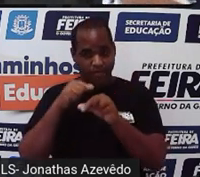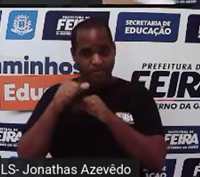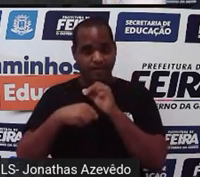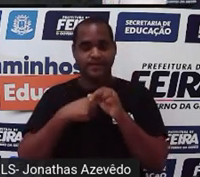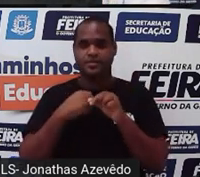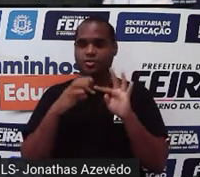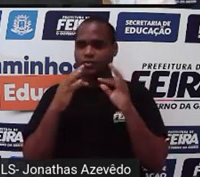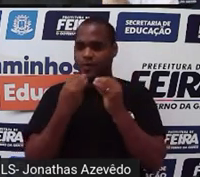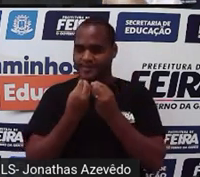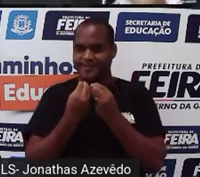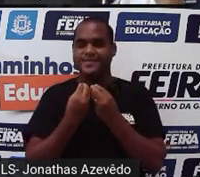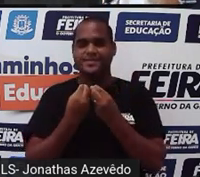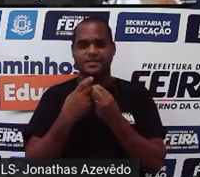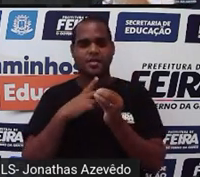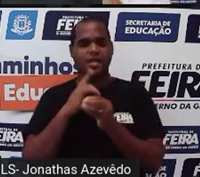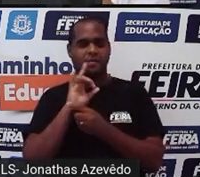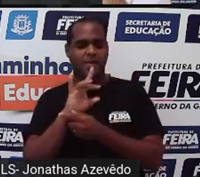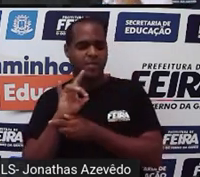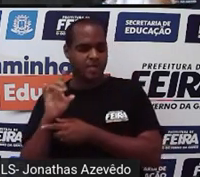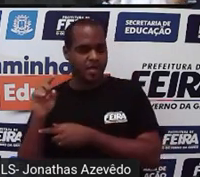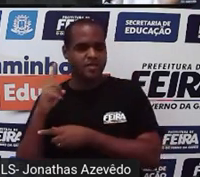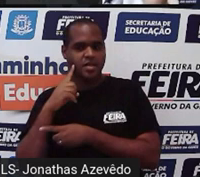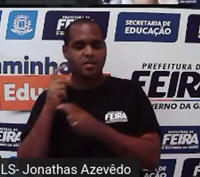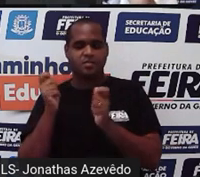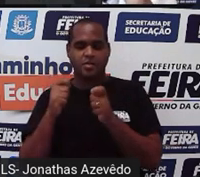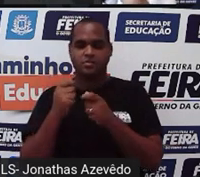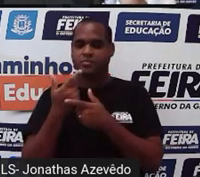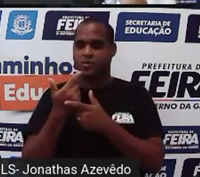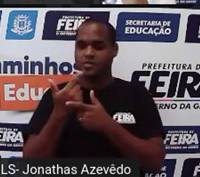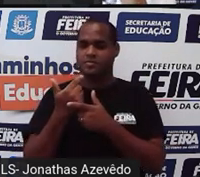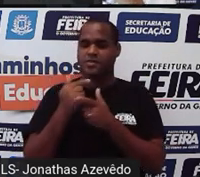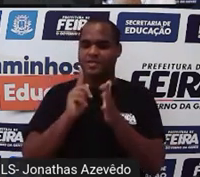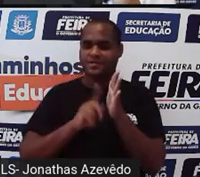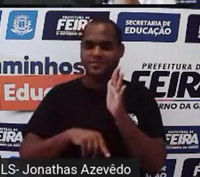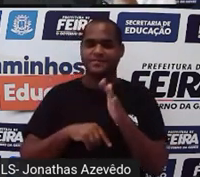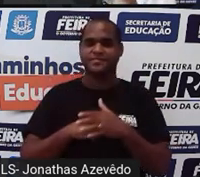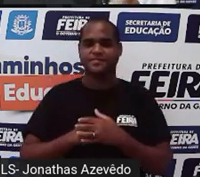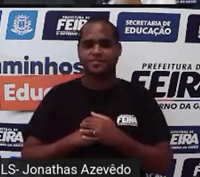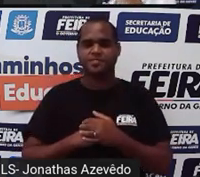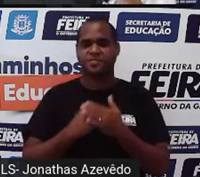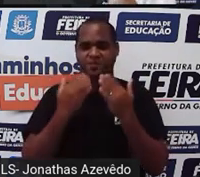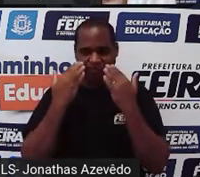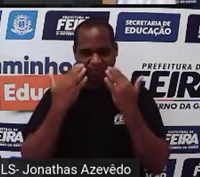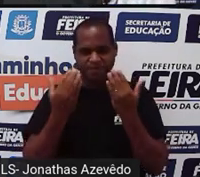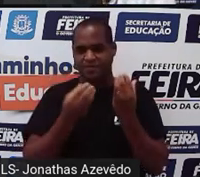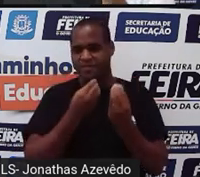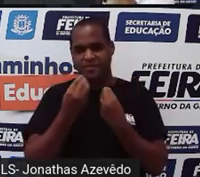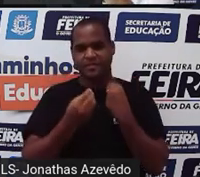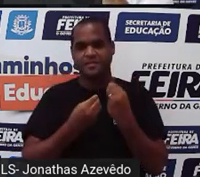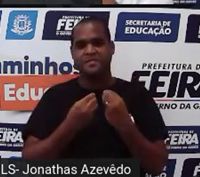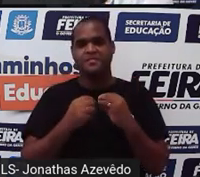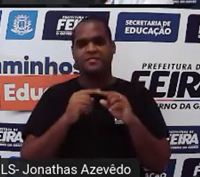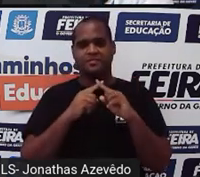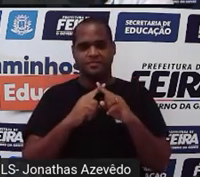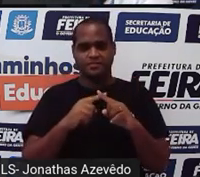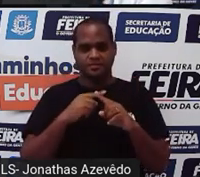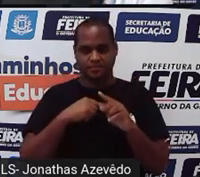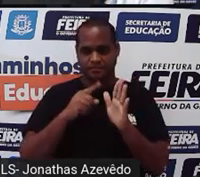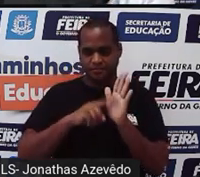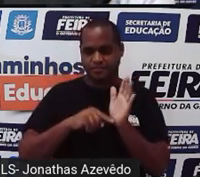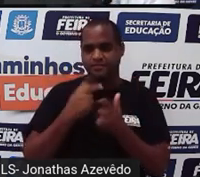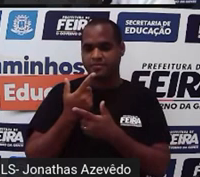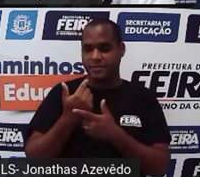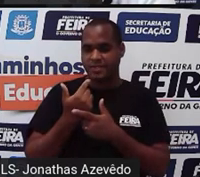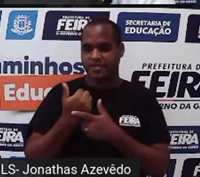equação cada coisa que tem na equação x menos 12 então vai ficar assim ó X por menos